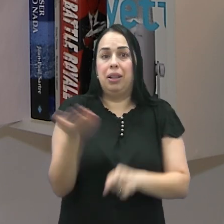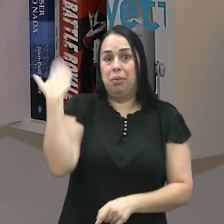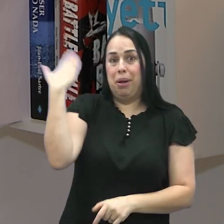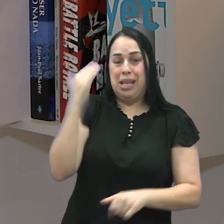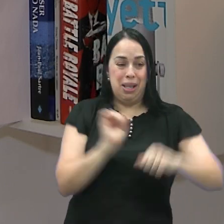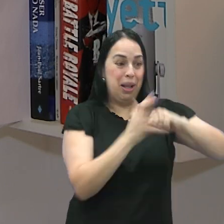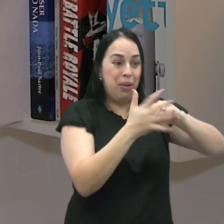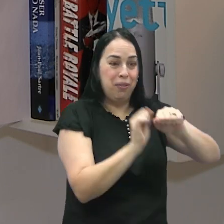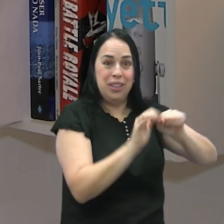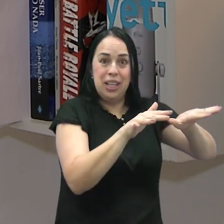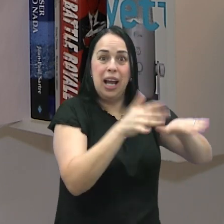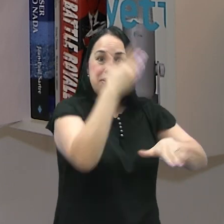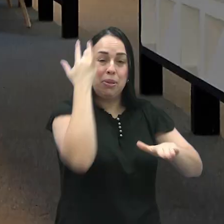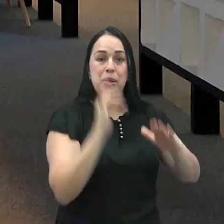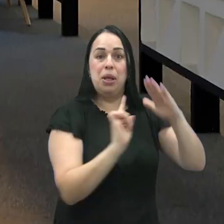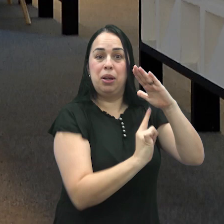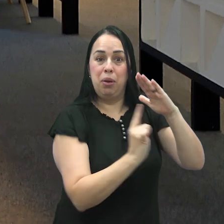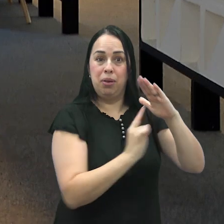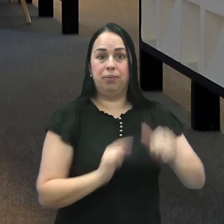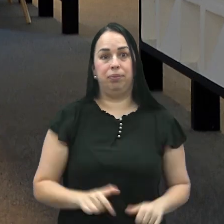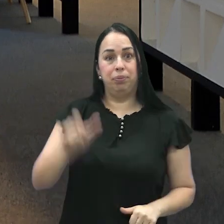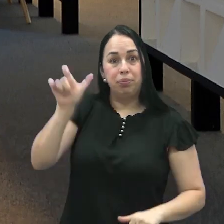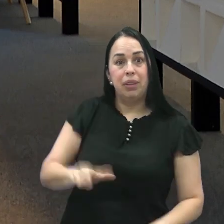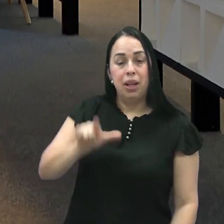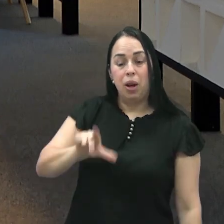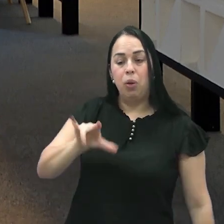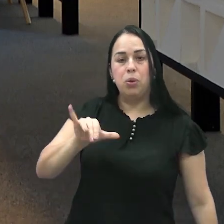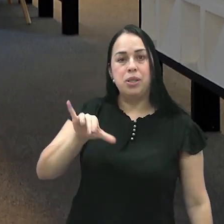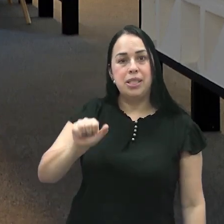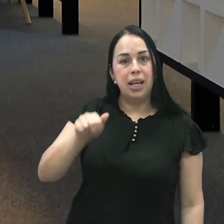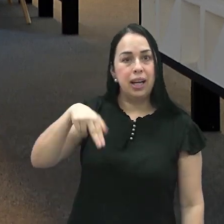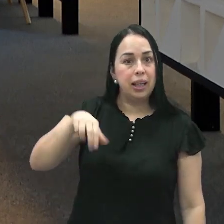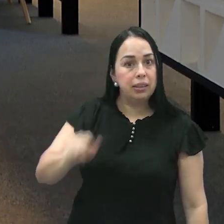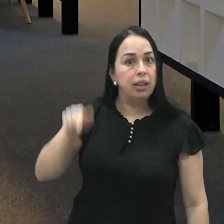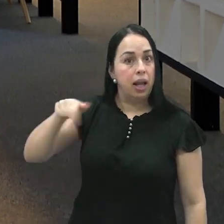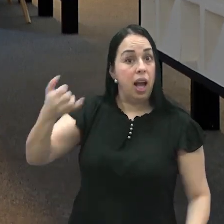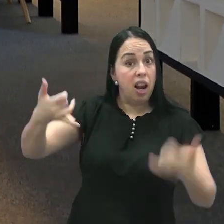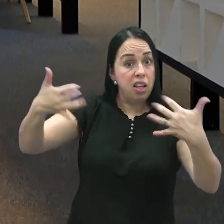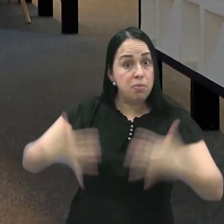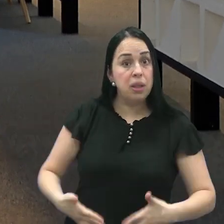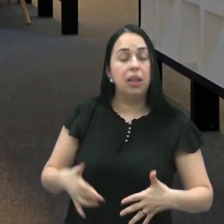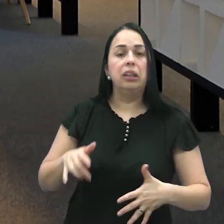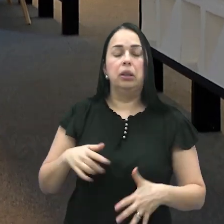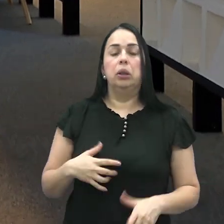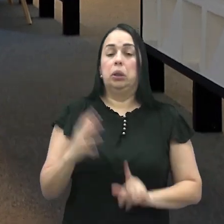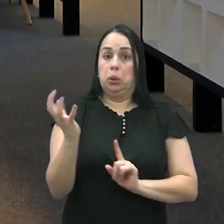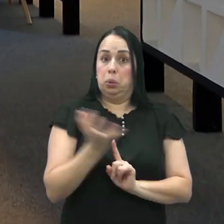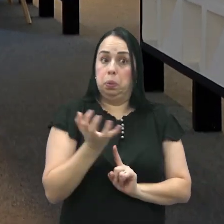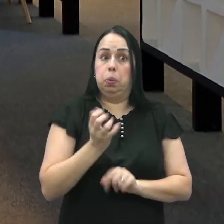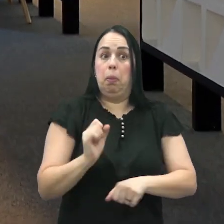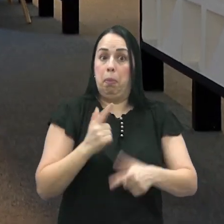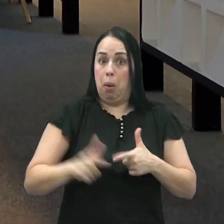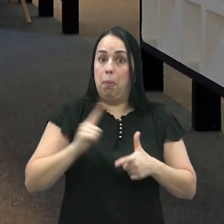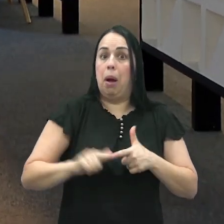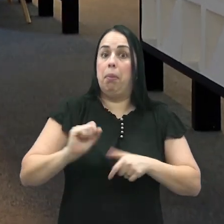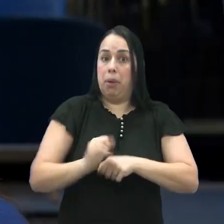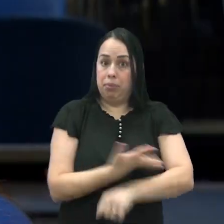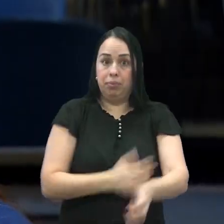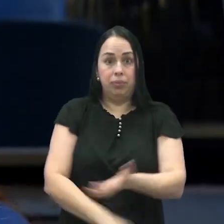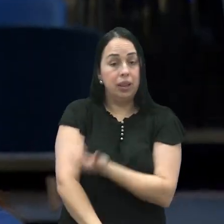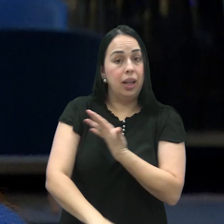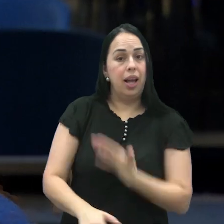acontecendo frequentemente, o isolamento cada vez mais. Luciana é um exemplo de como fatores emocionais impactam a rotina de